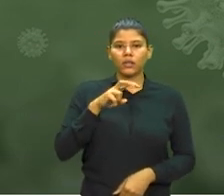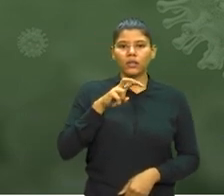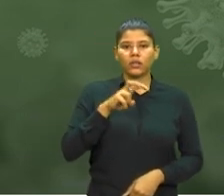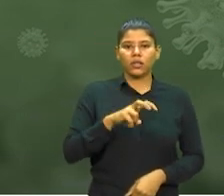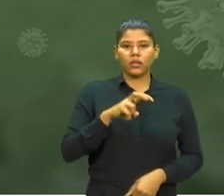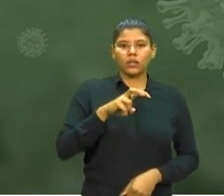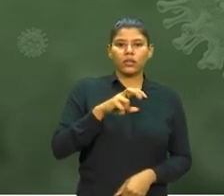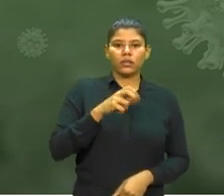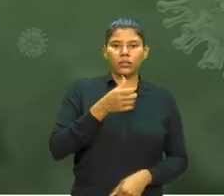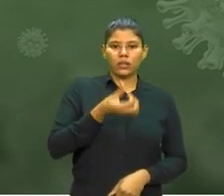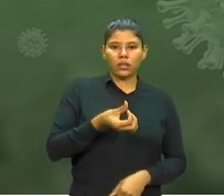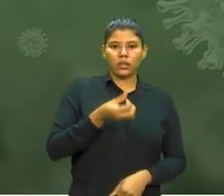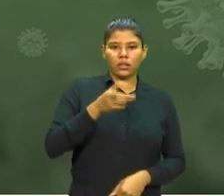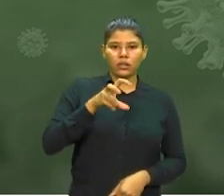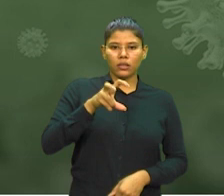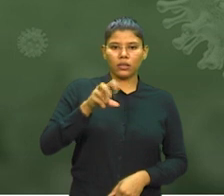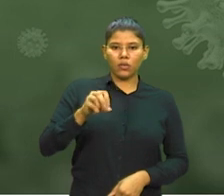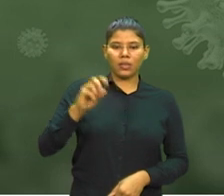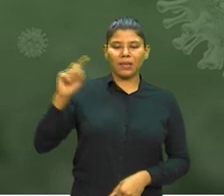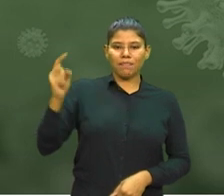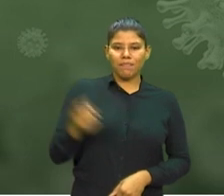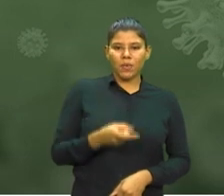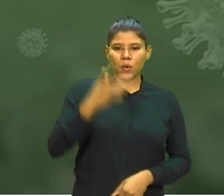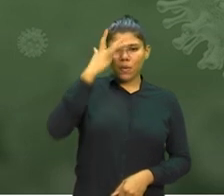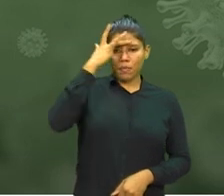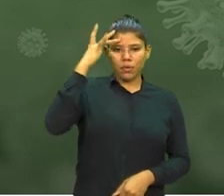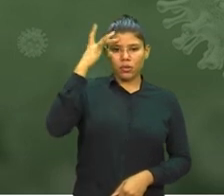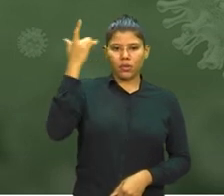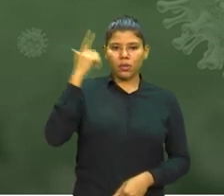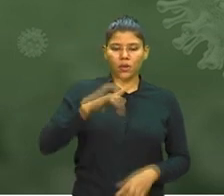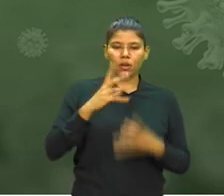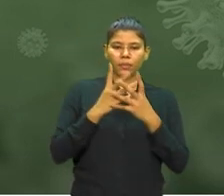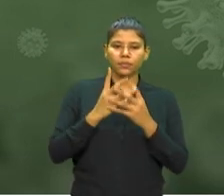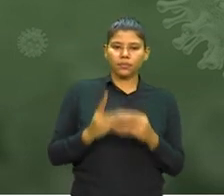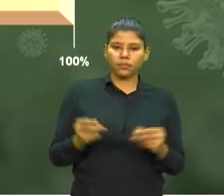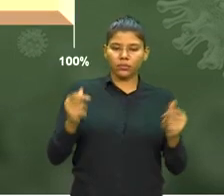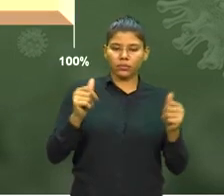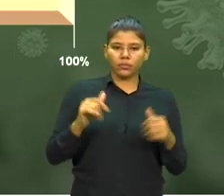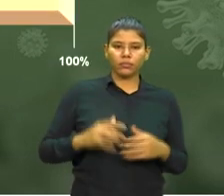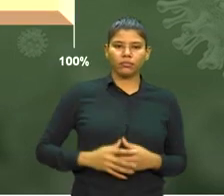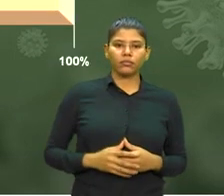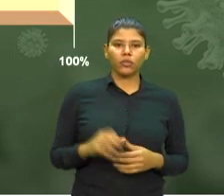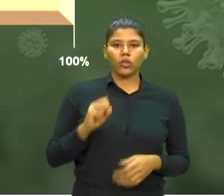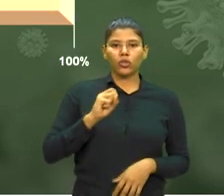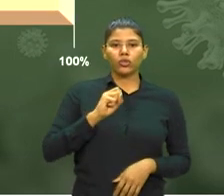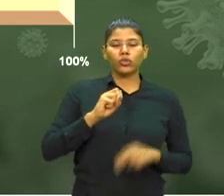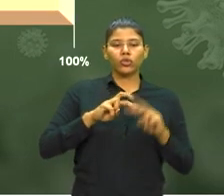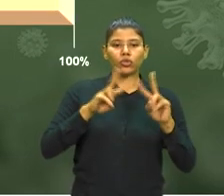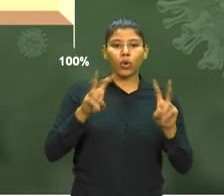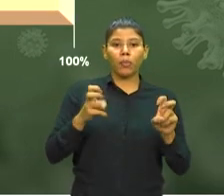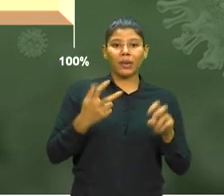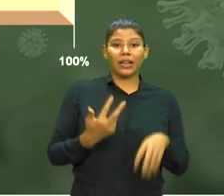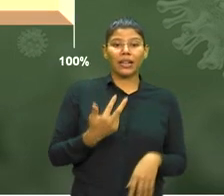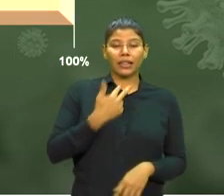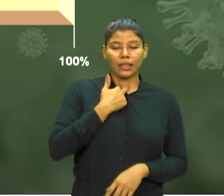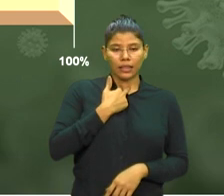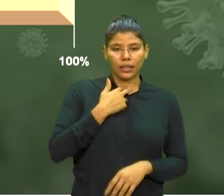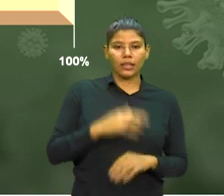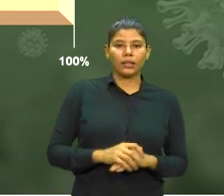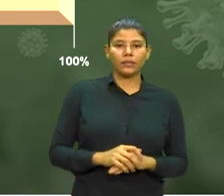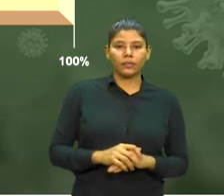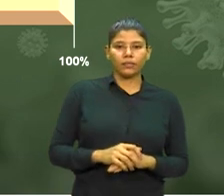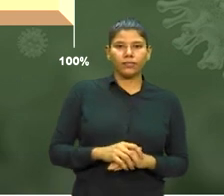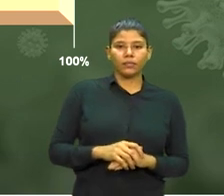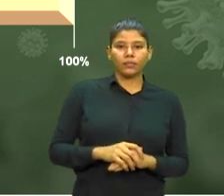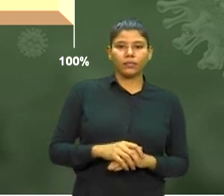mil pessoas que conseguiram vencer o coronavírus com relação às internações a taxa de ocupação nas